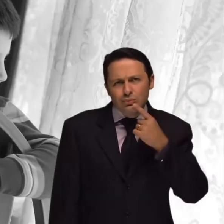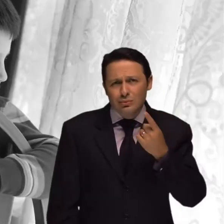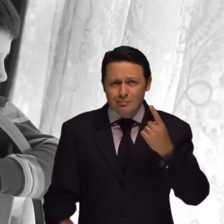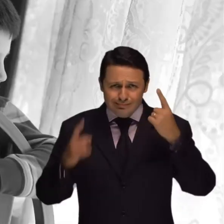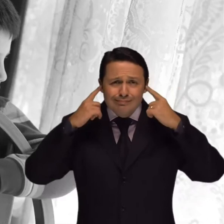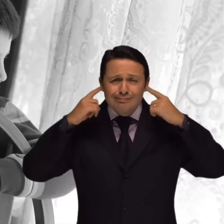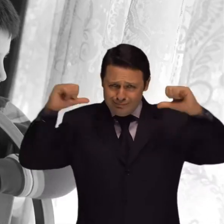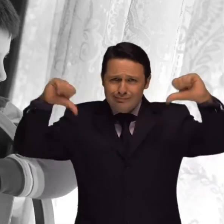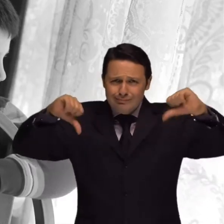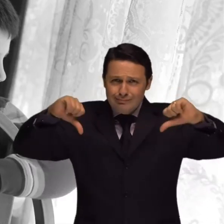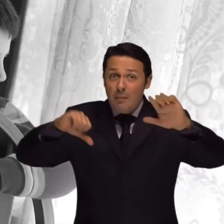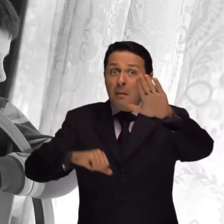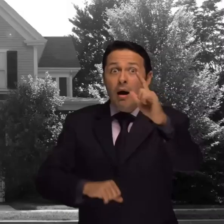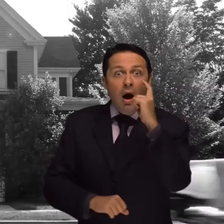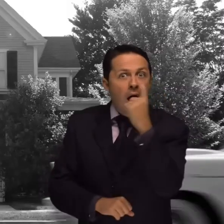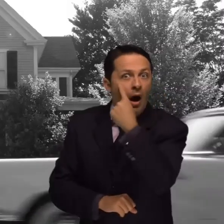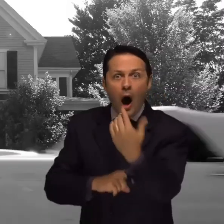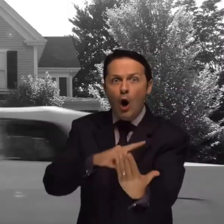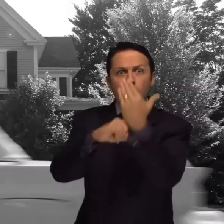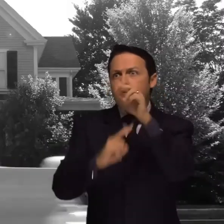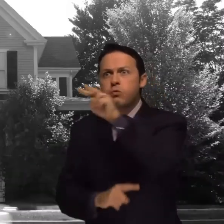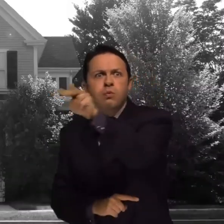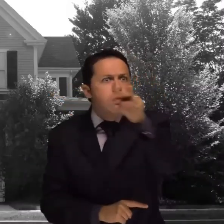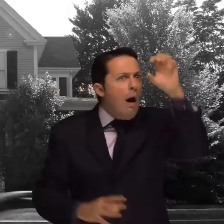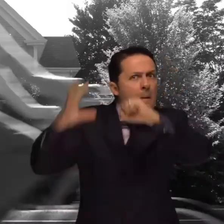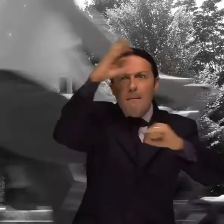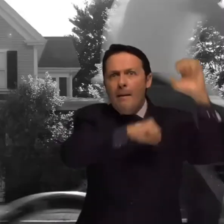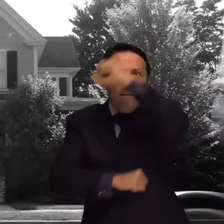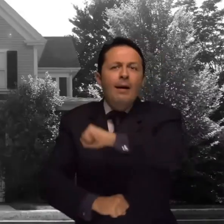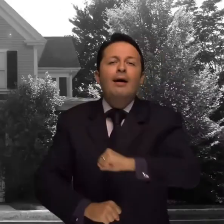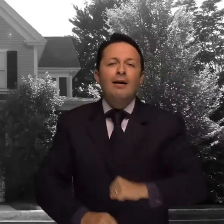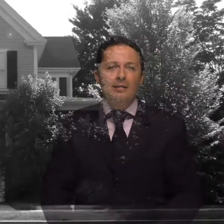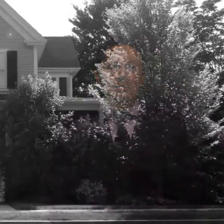Quando você é surdo, você depende da visão para tudo.